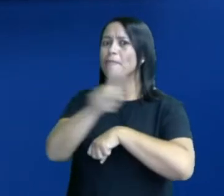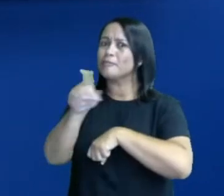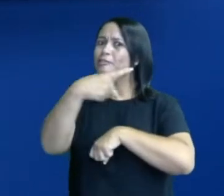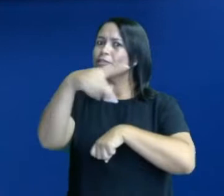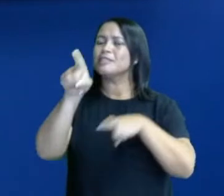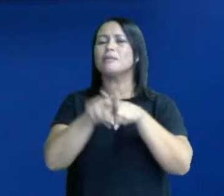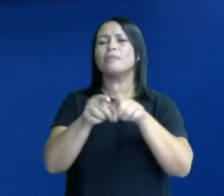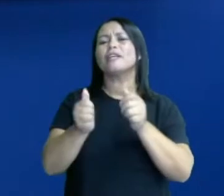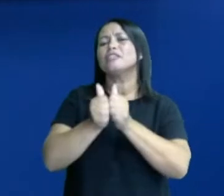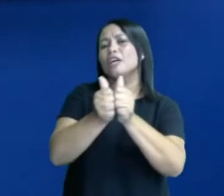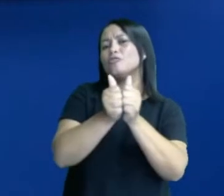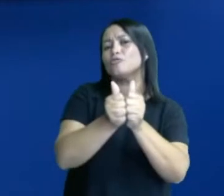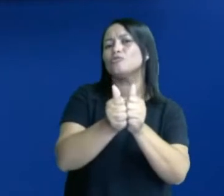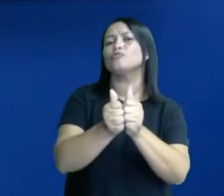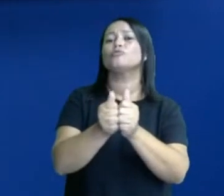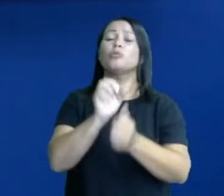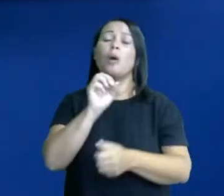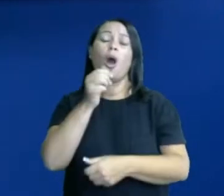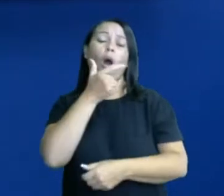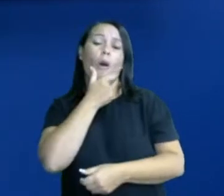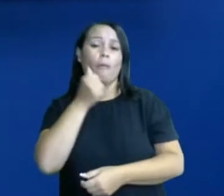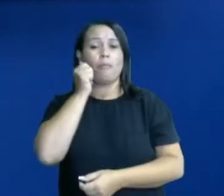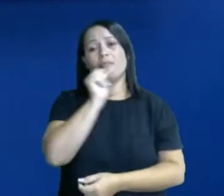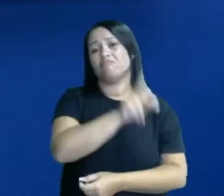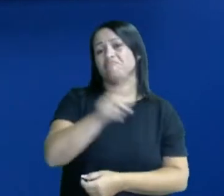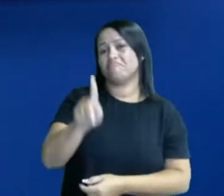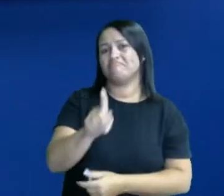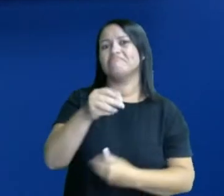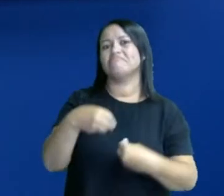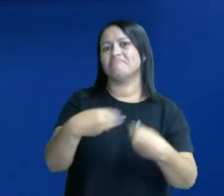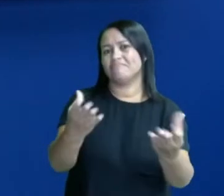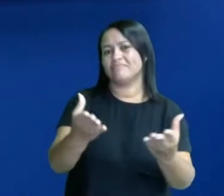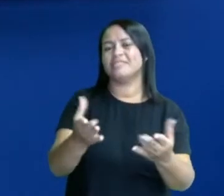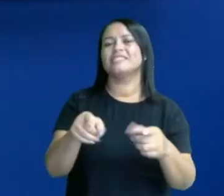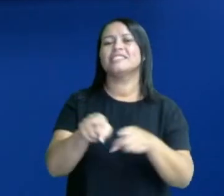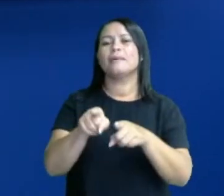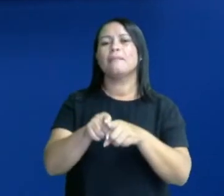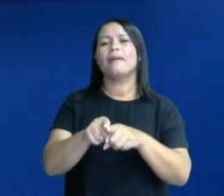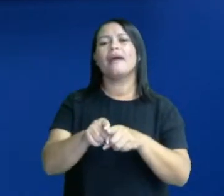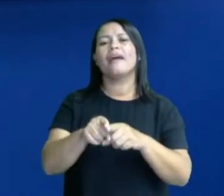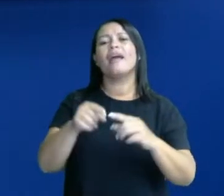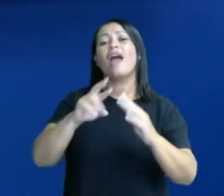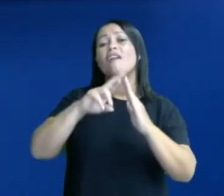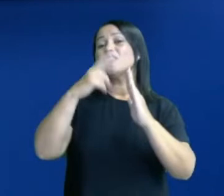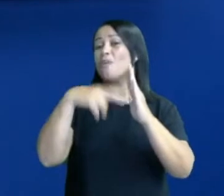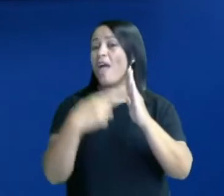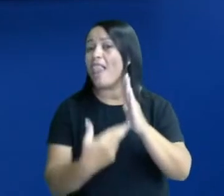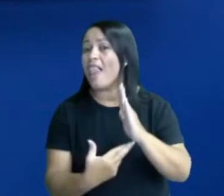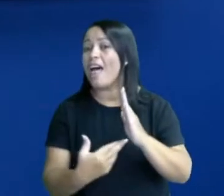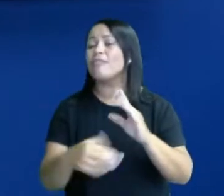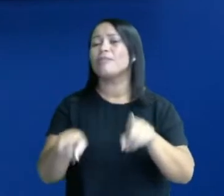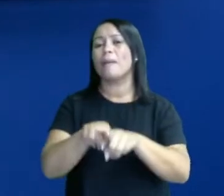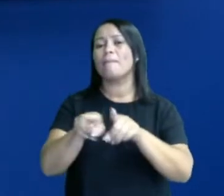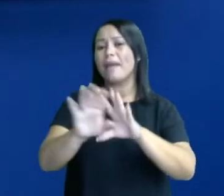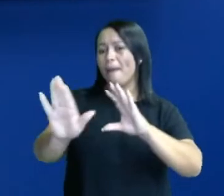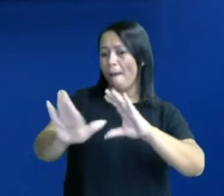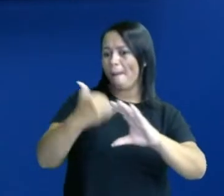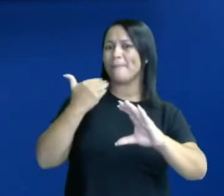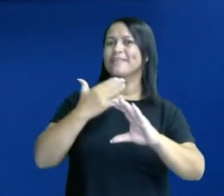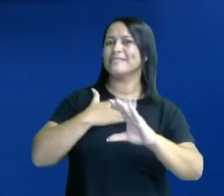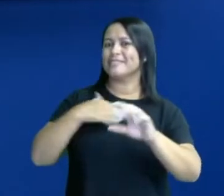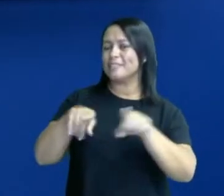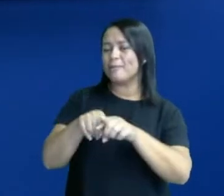está acompanhando, o professor ou a professora de vocês, fazer esse relato e compartilhar com a gente, porque a gente gosta de ver